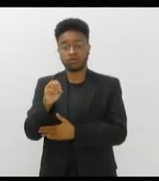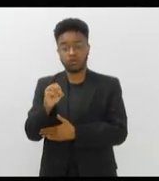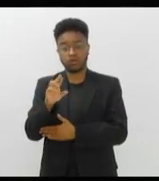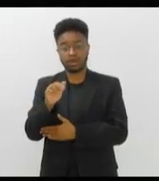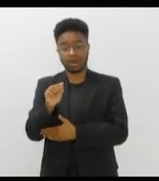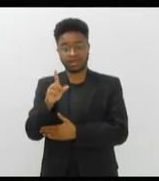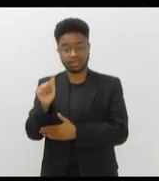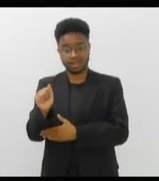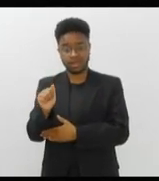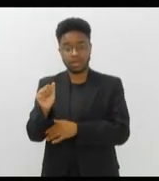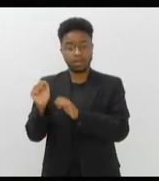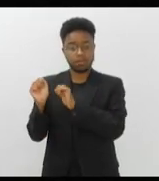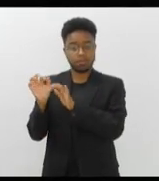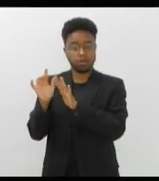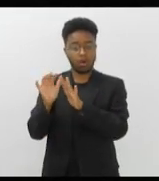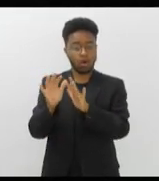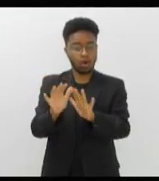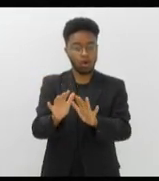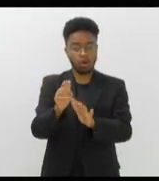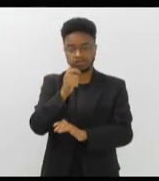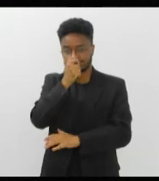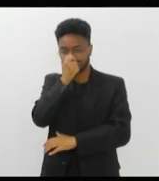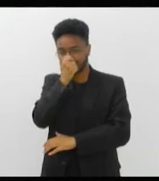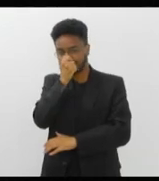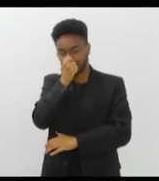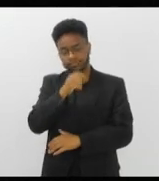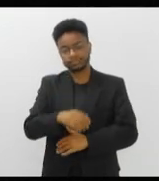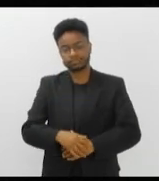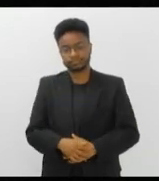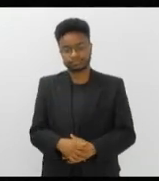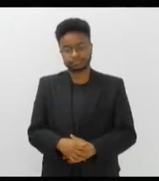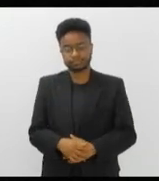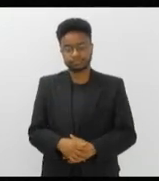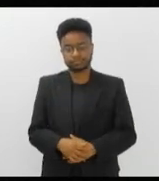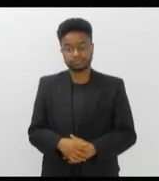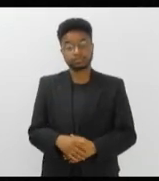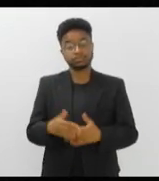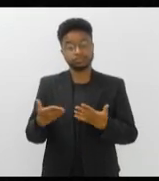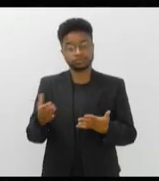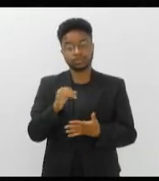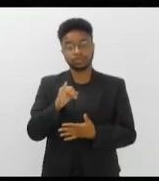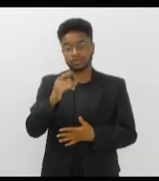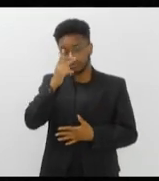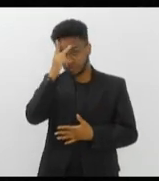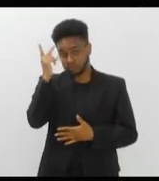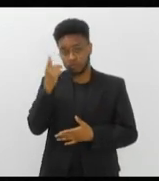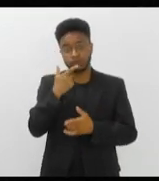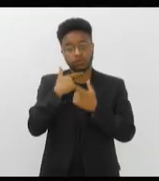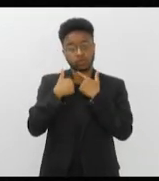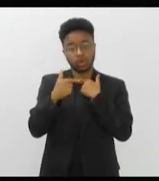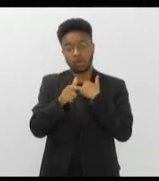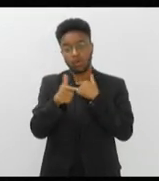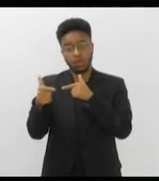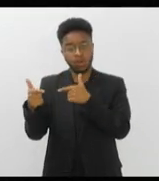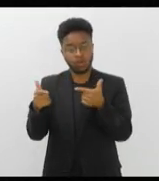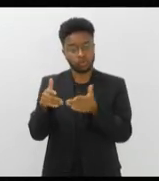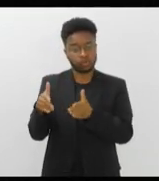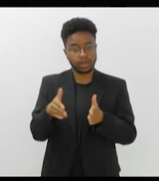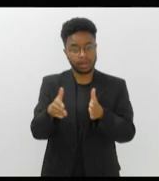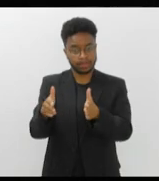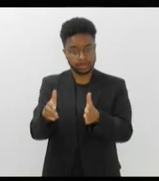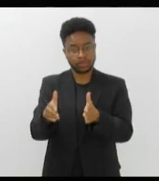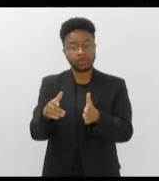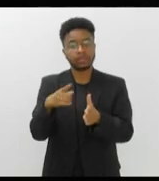vez mais superlotado e aquele que quiser pegar outros trajetos tem